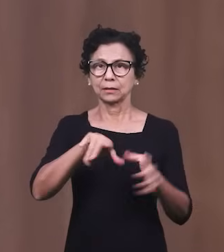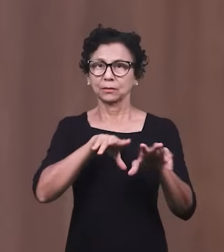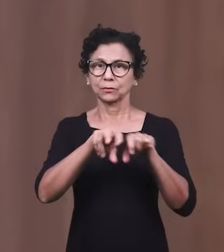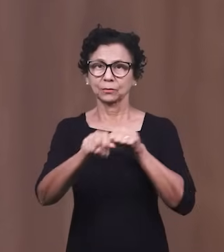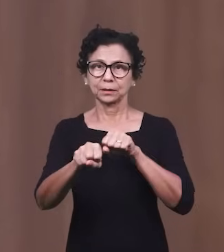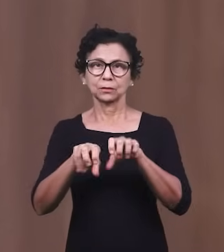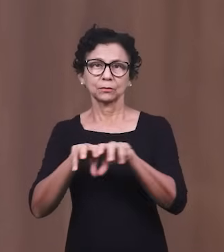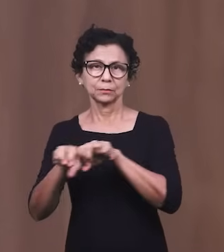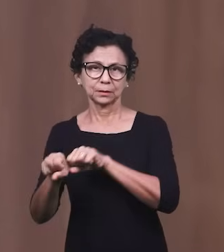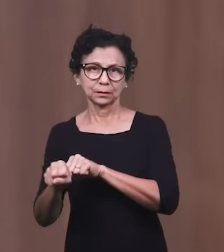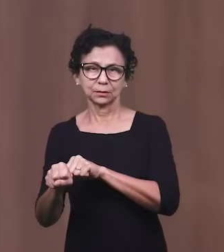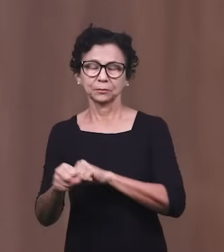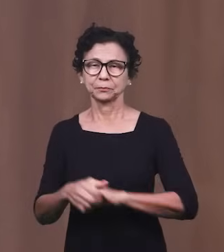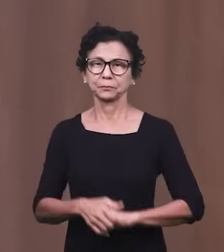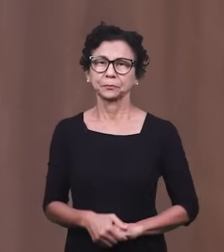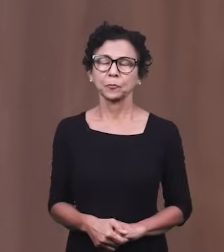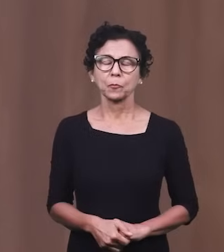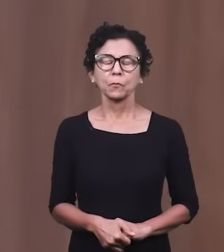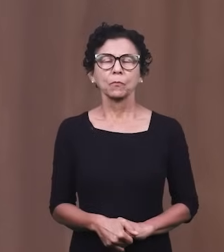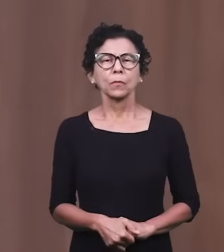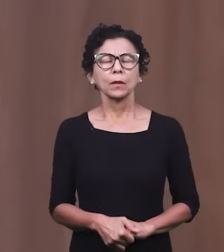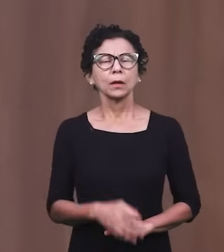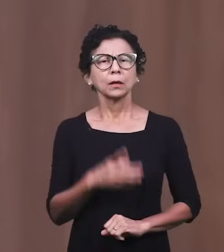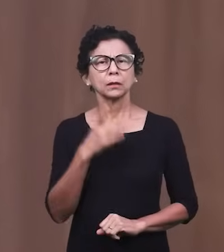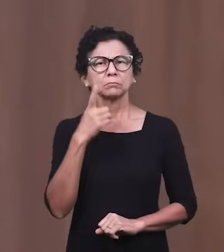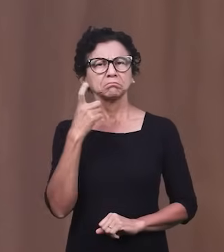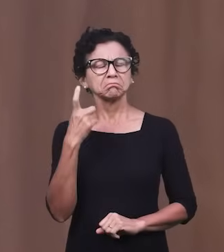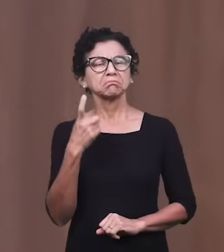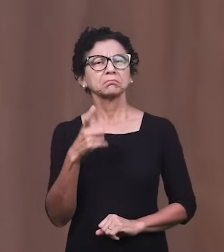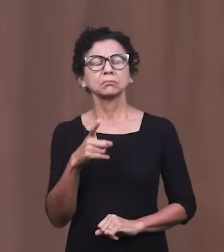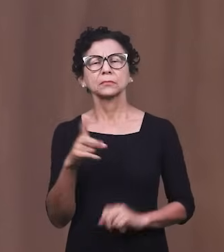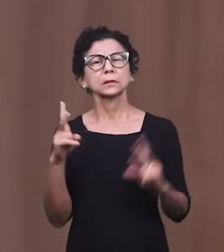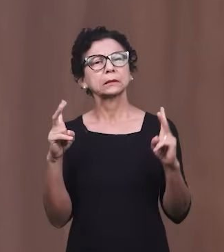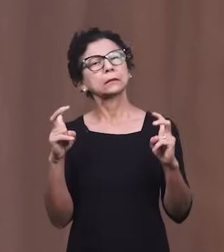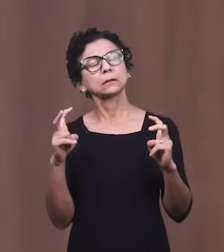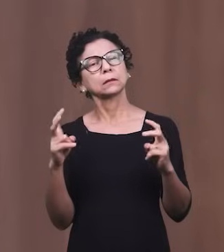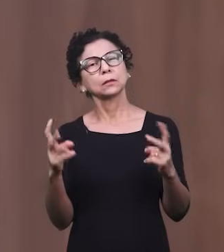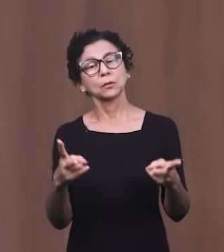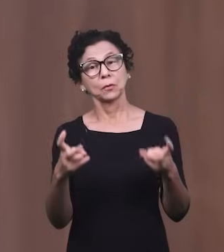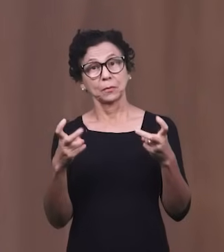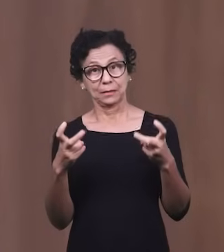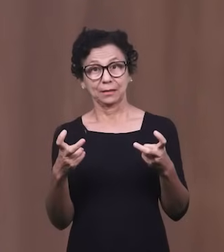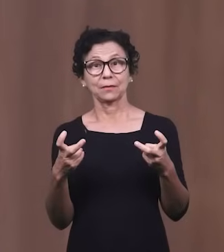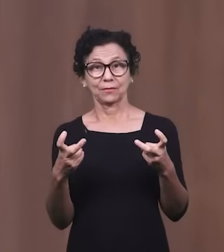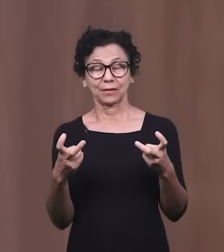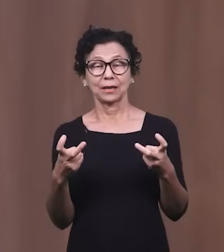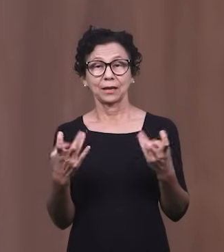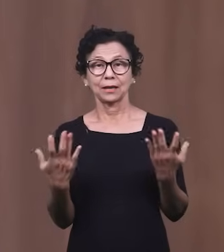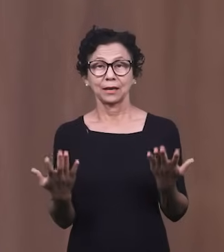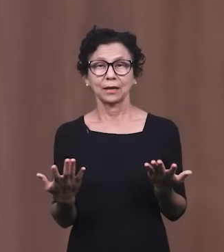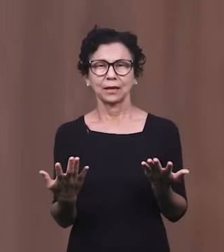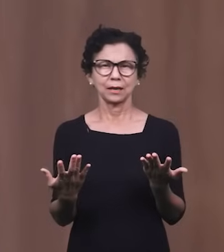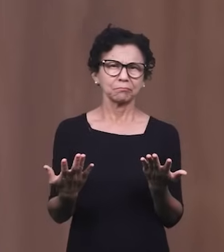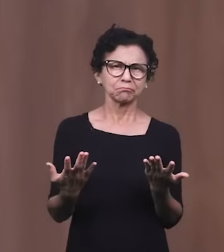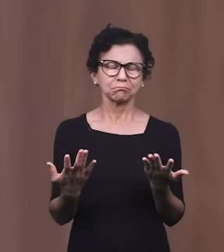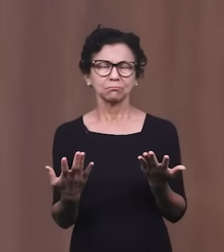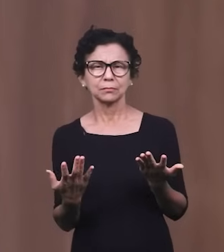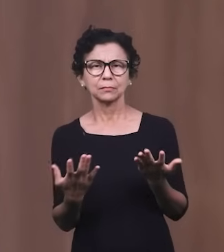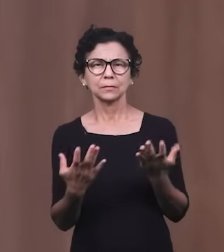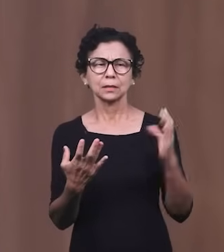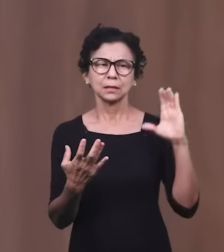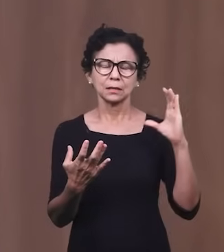eh a escolha desse tema eh justamente porque nós vamos observar na palavra de Deus eh